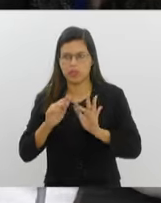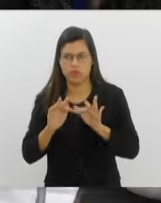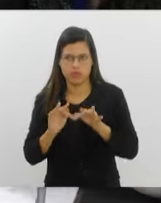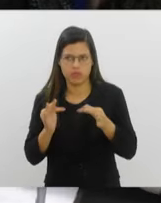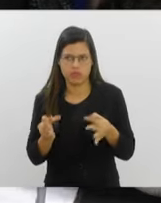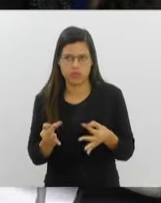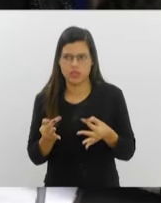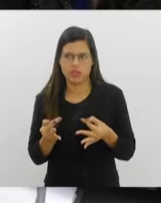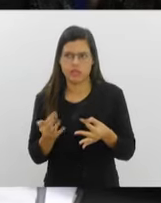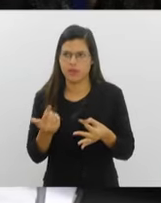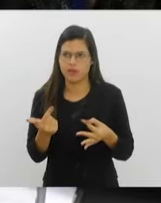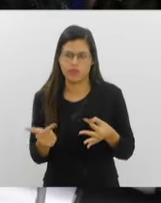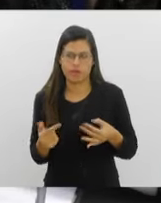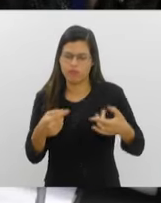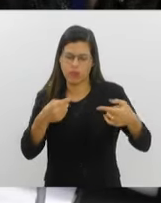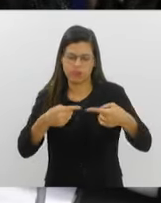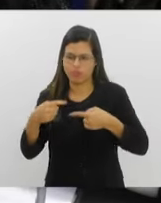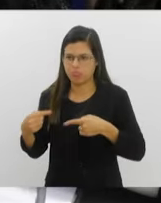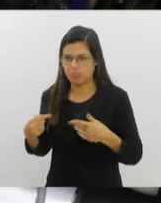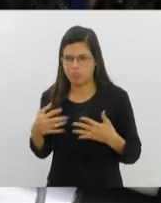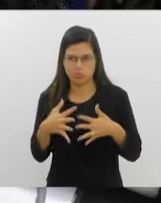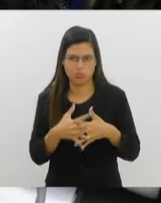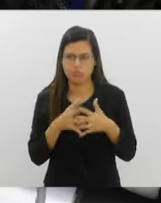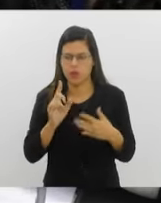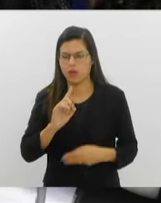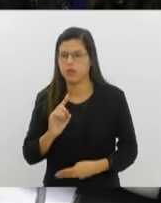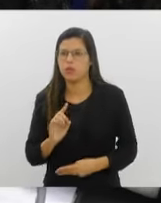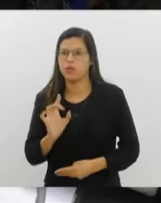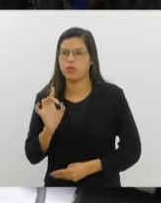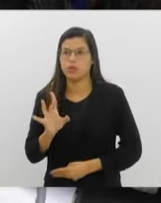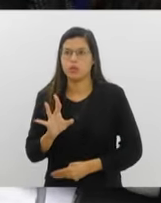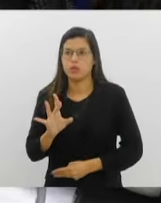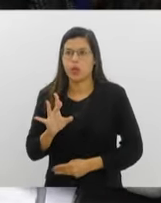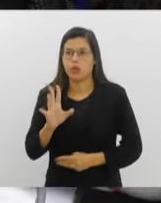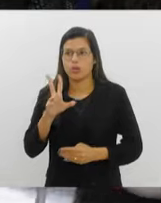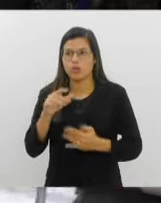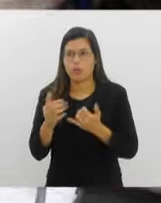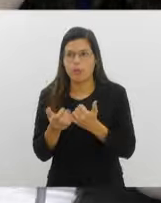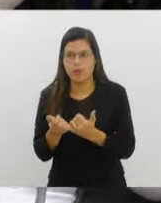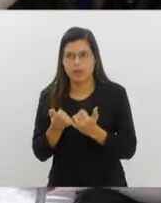sem polêmica alguma, que fala sobre só declaração de patrimônio.